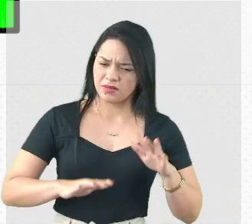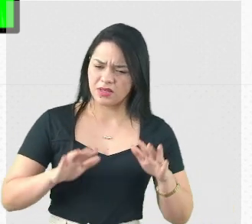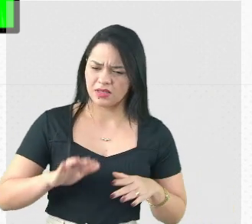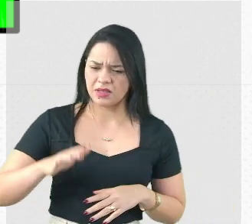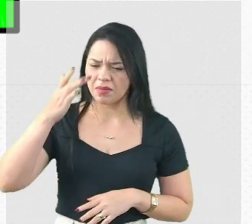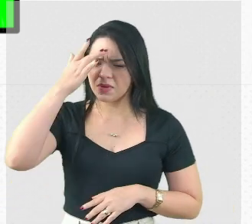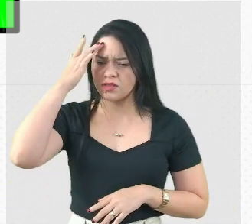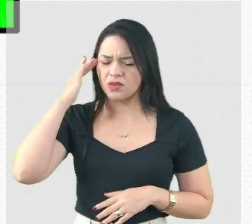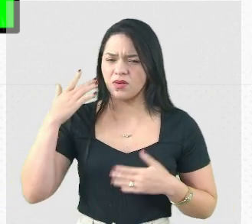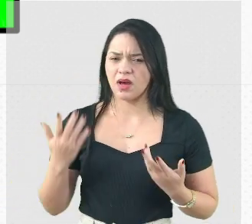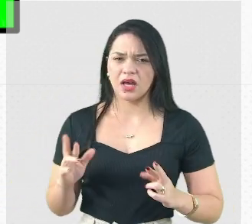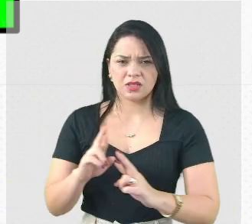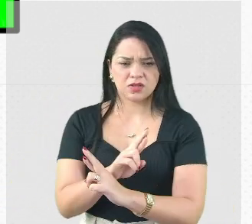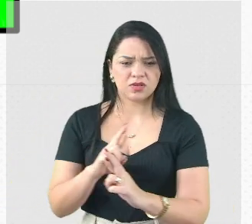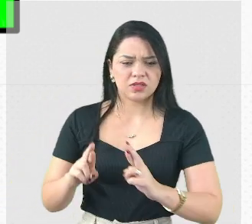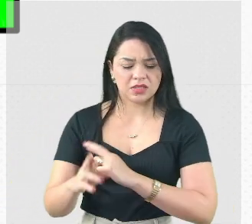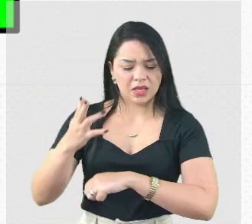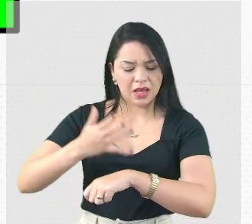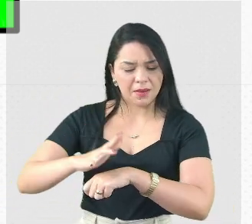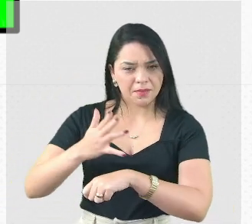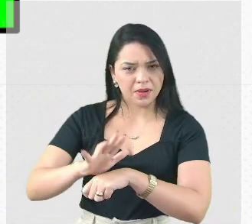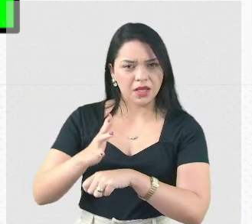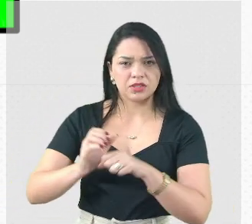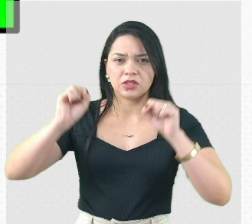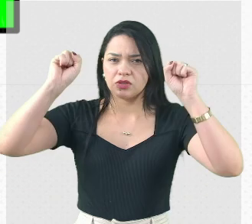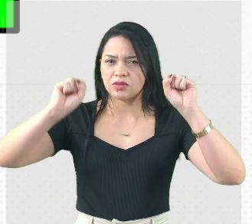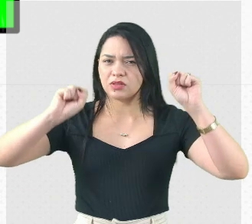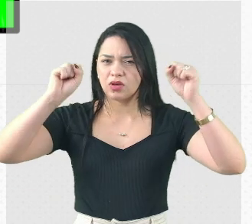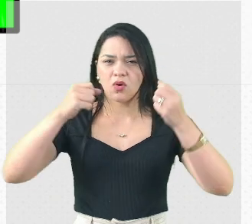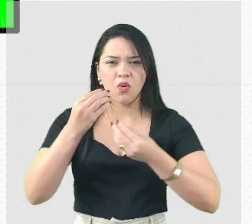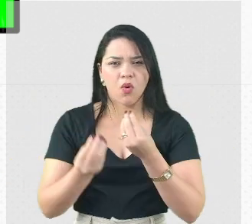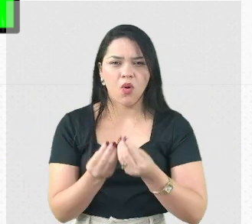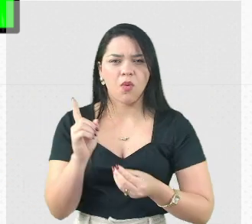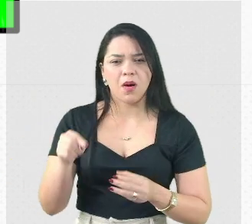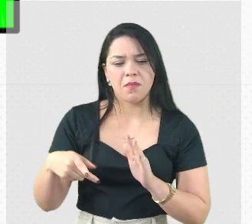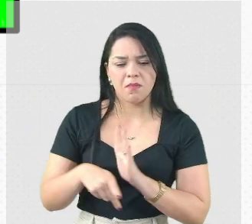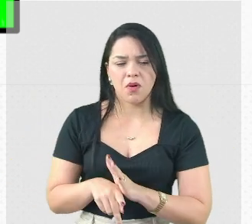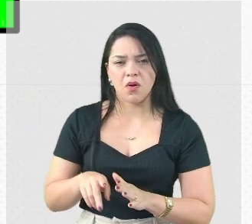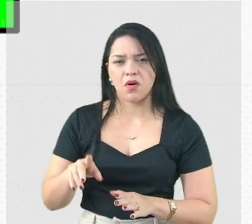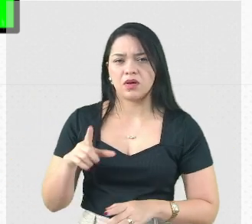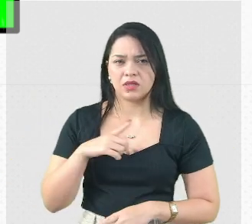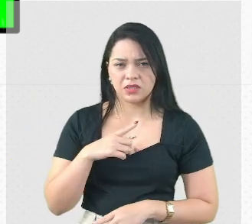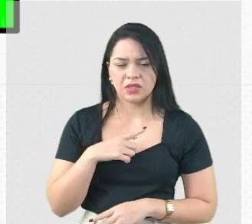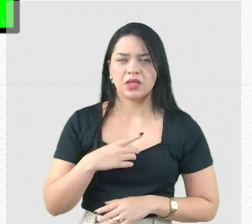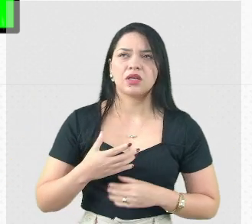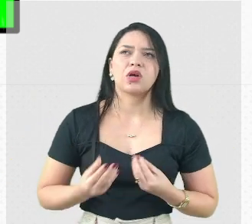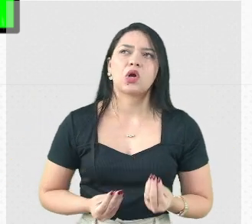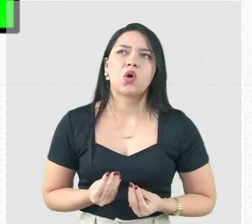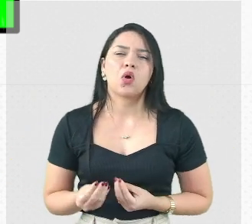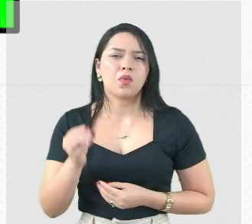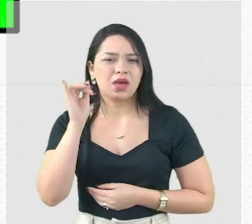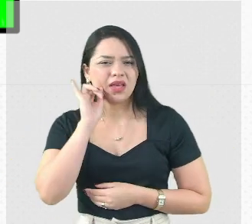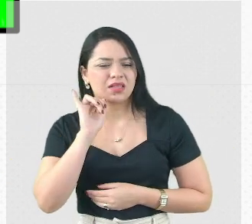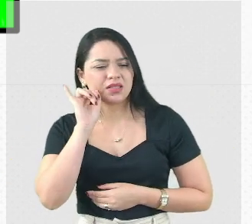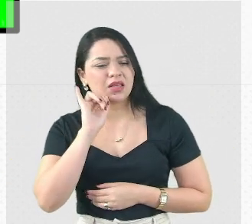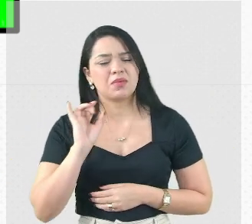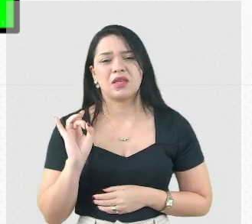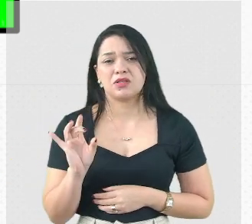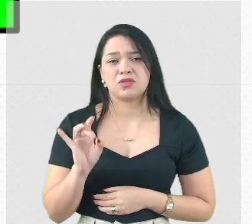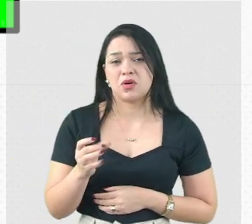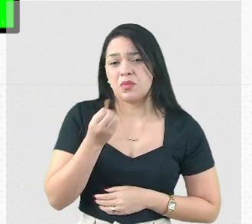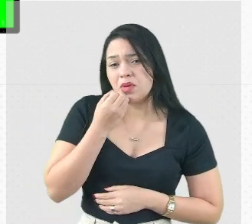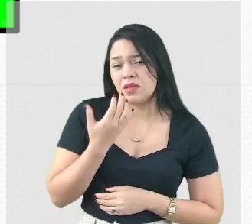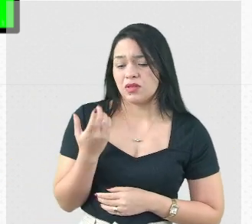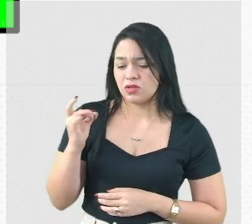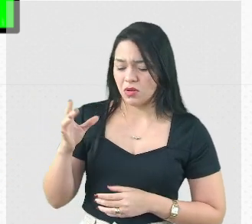pessoas associam a prática de exercícios físicos, a prática da ginástica de condicionamento físico, por exemplo, apenas aos